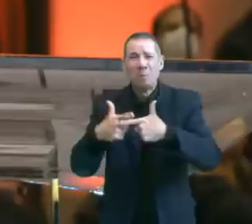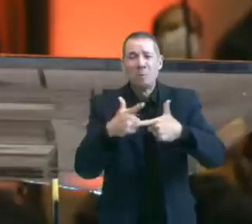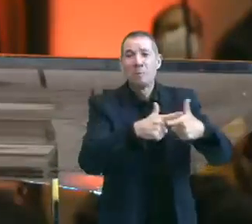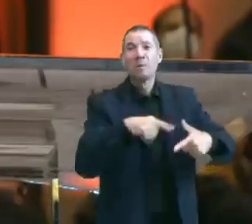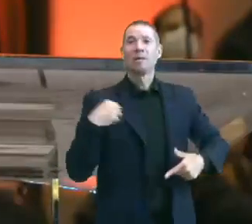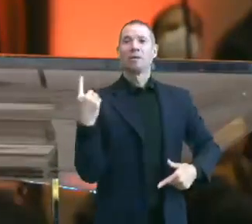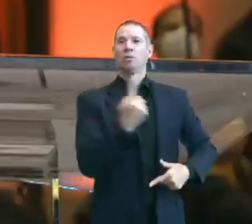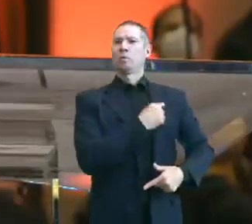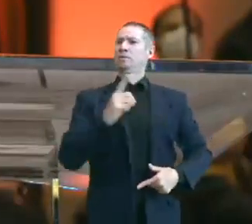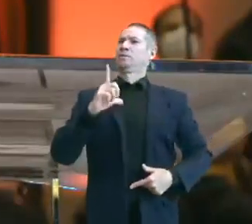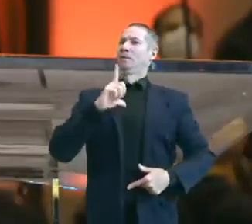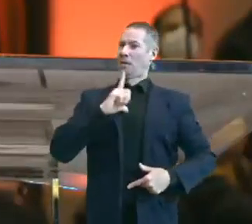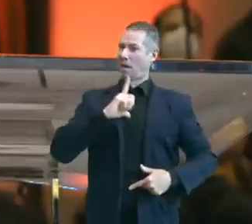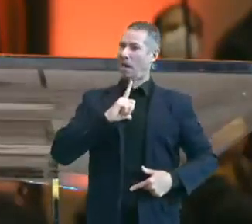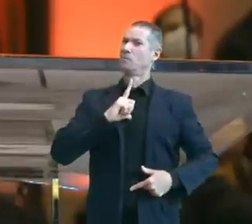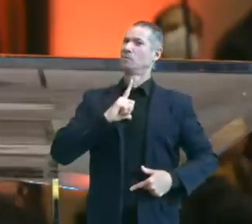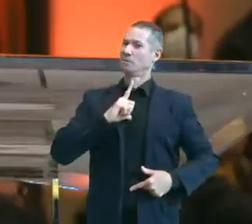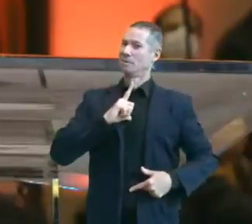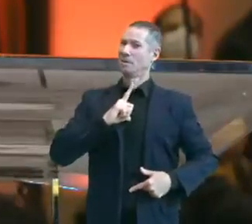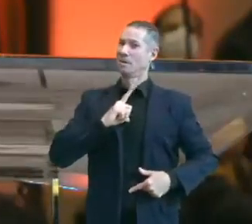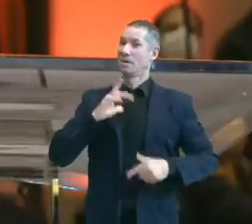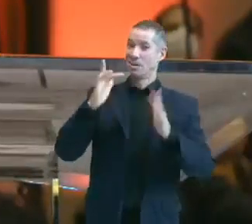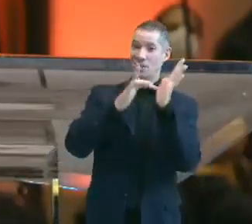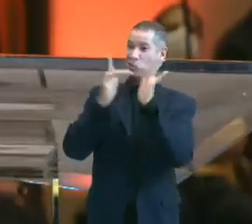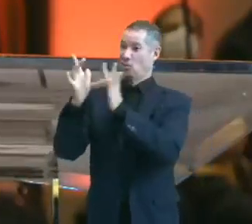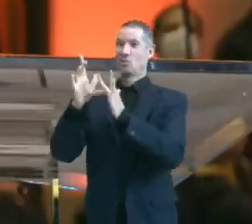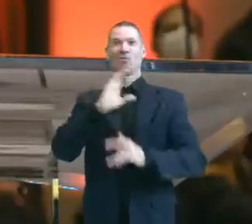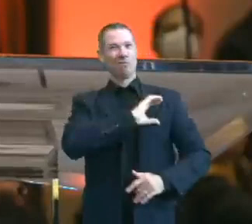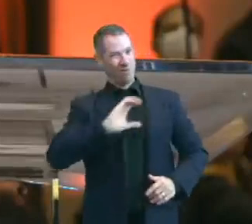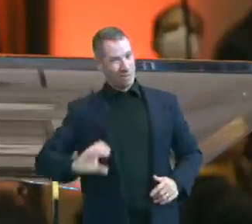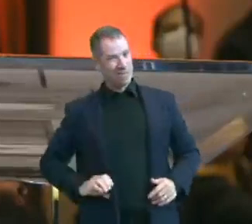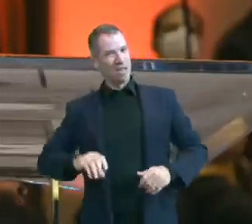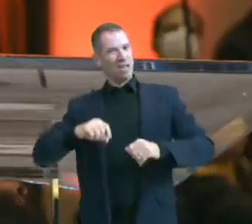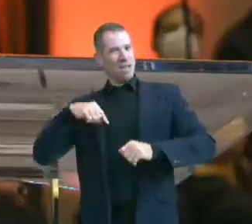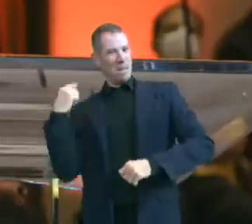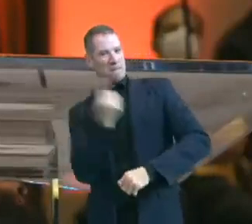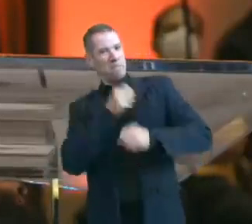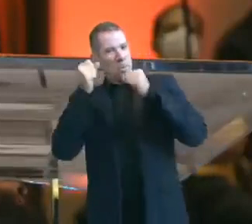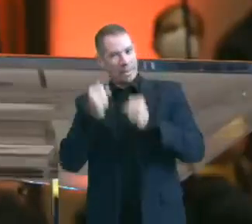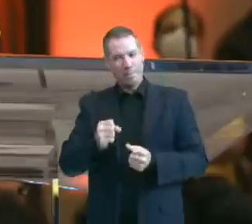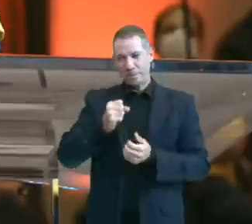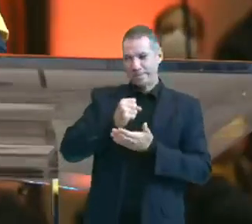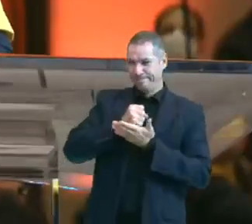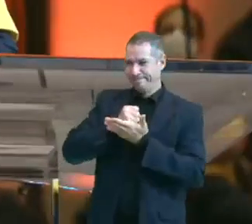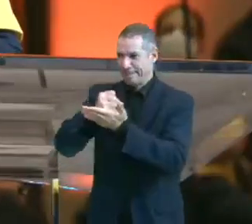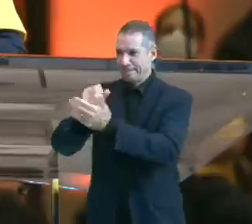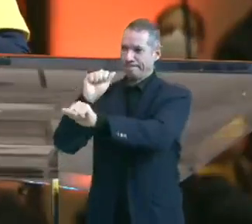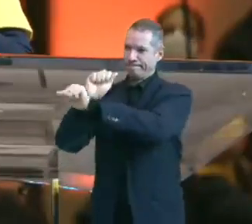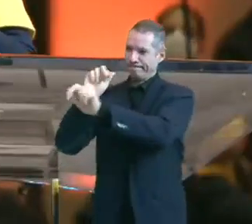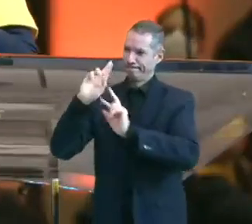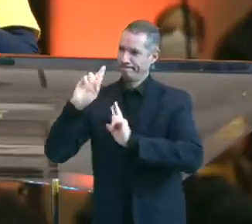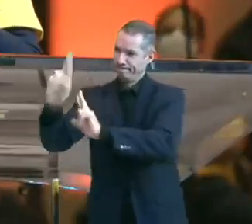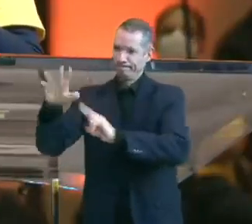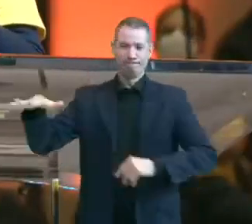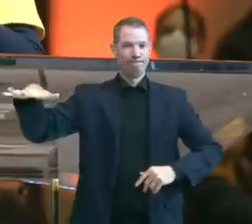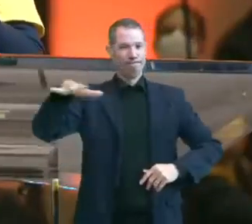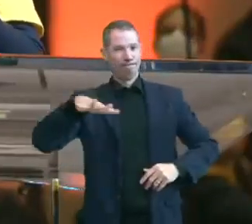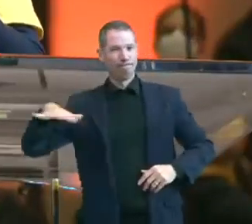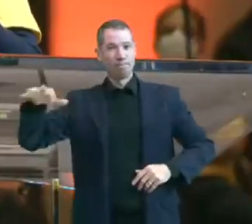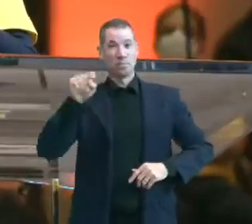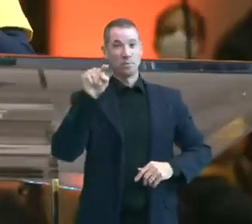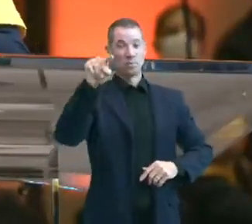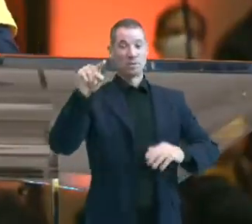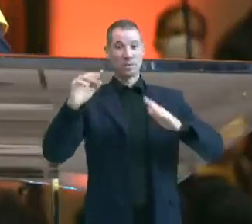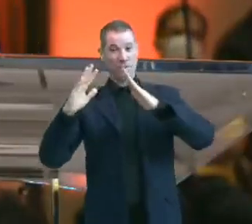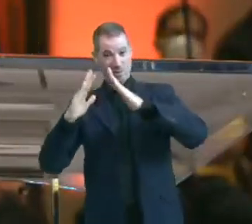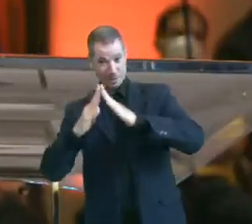E nós temos a solução. A solução é Jesus Cristo. E nós podemos levar essa esperança para as pessoas. Então, você que está